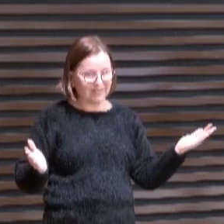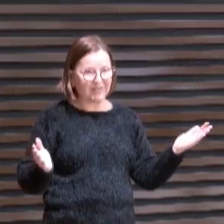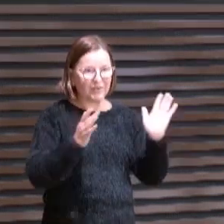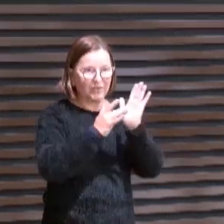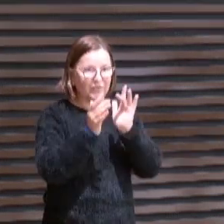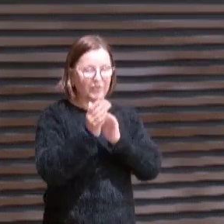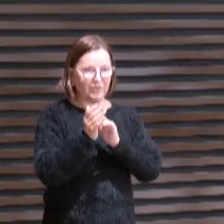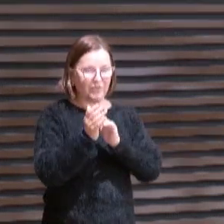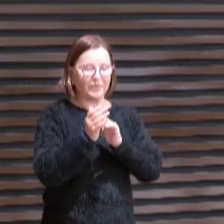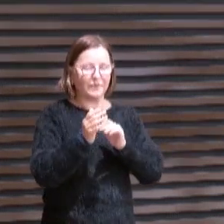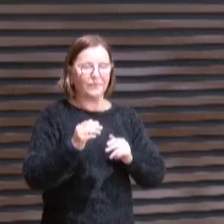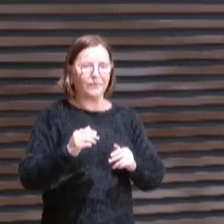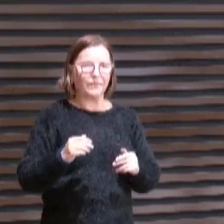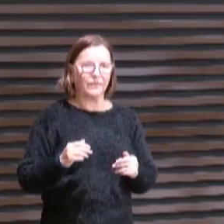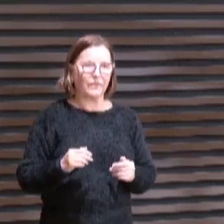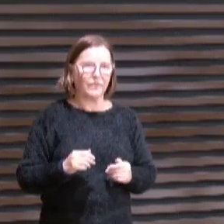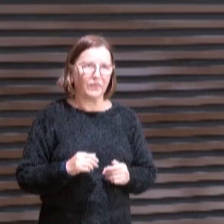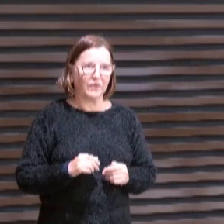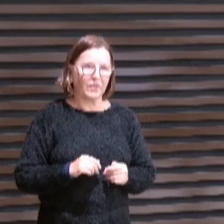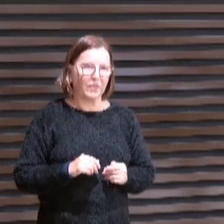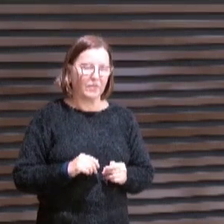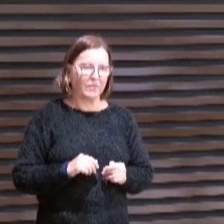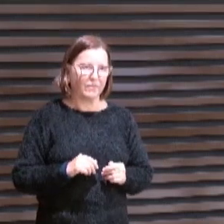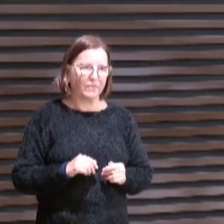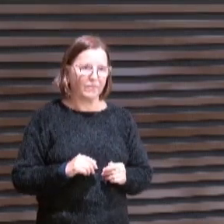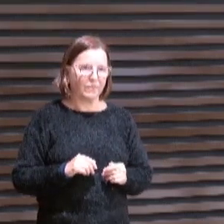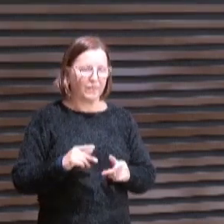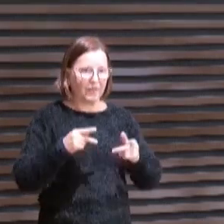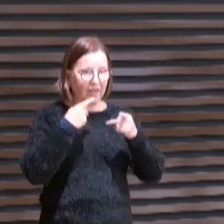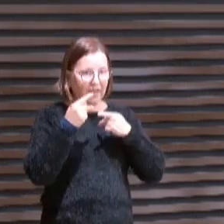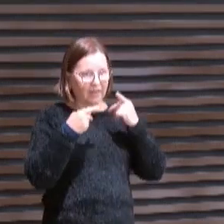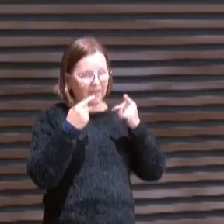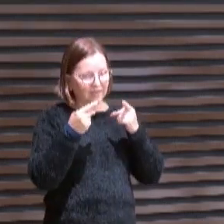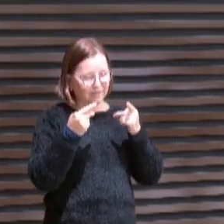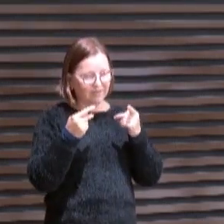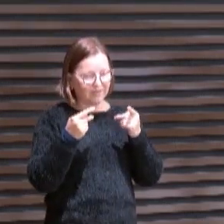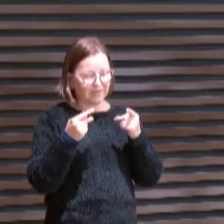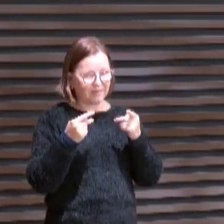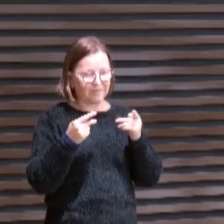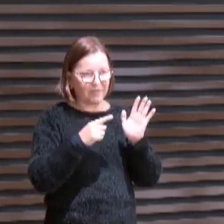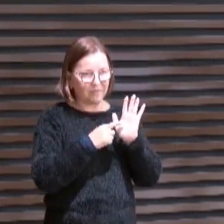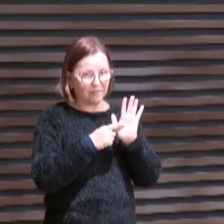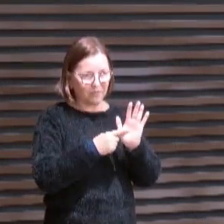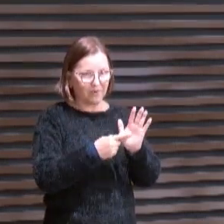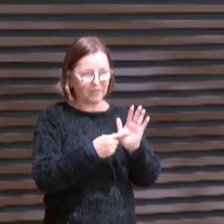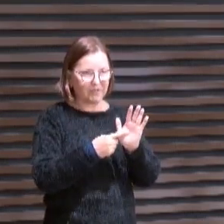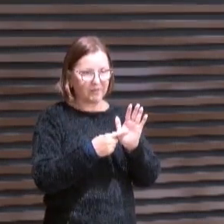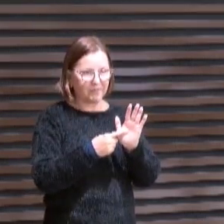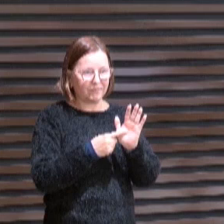numa restrição, sem enfatizar os aspectos físicos da crucificação. Ele é